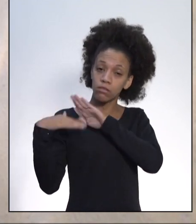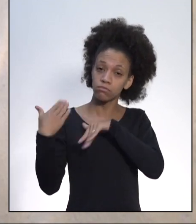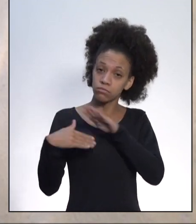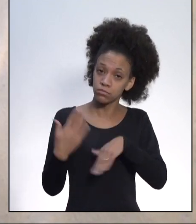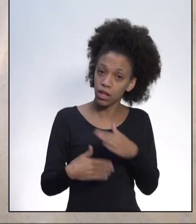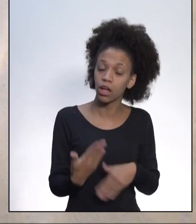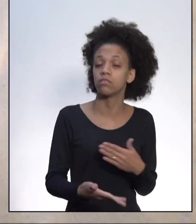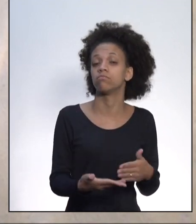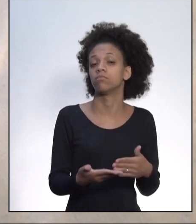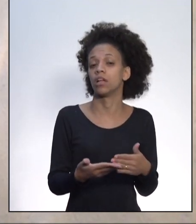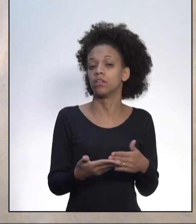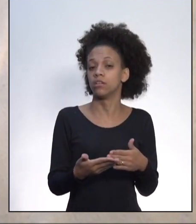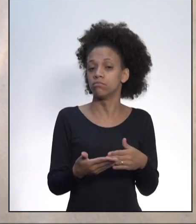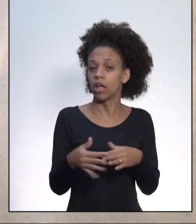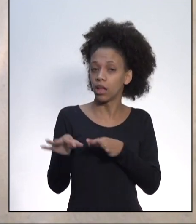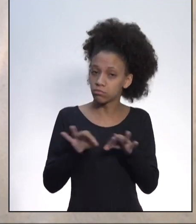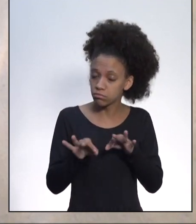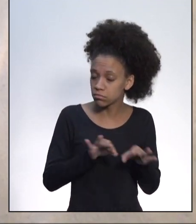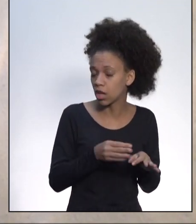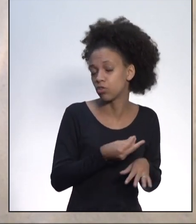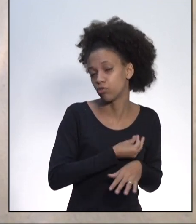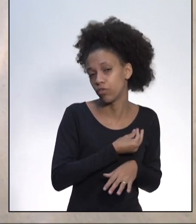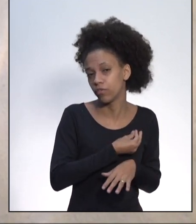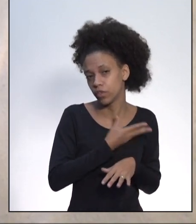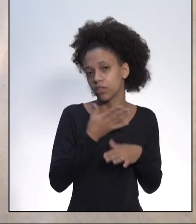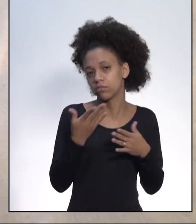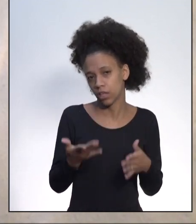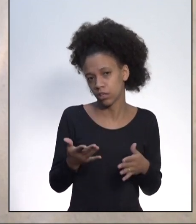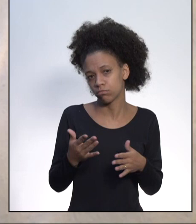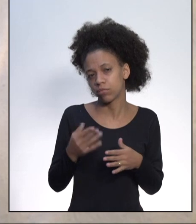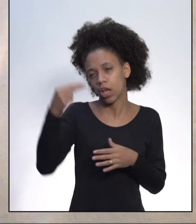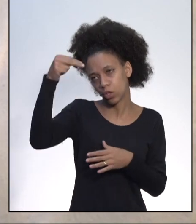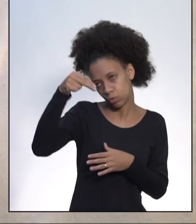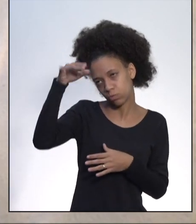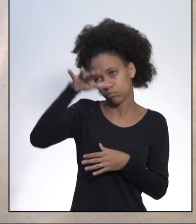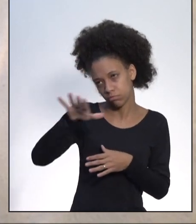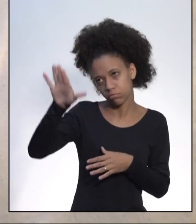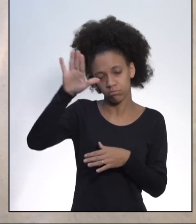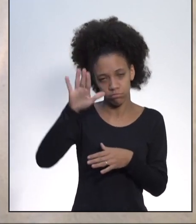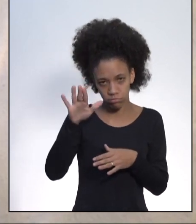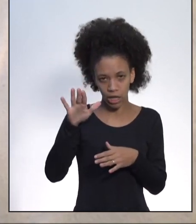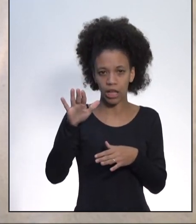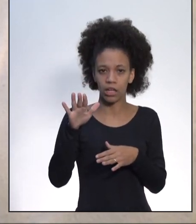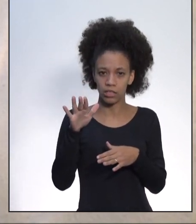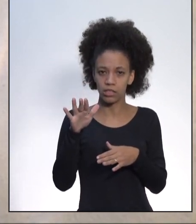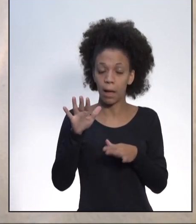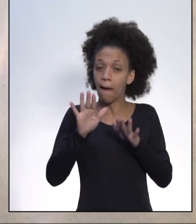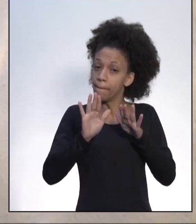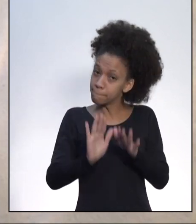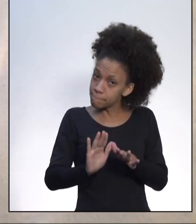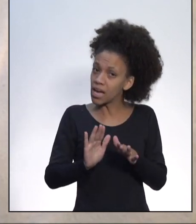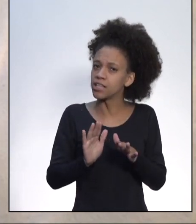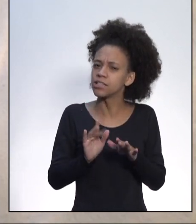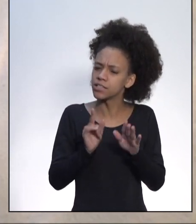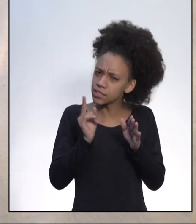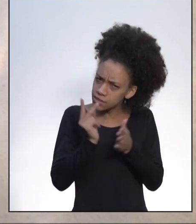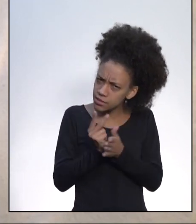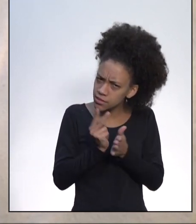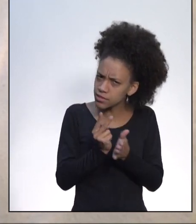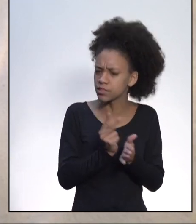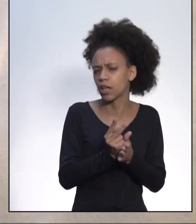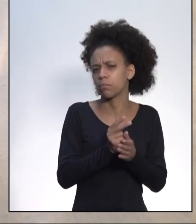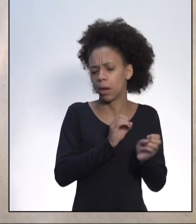minha trajetória, né, eu vim de uma família nordestina de classe média, mas que sempre apostou aí